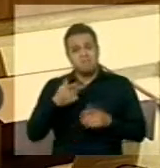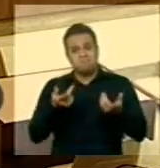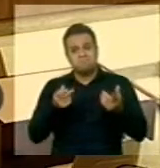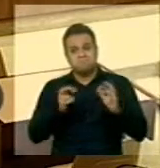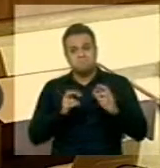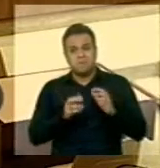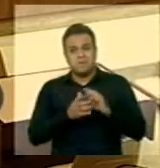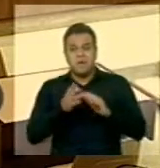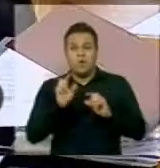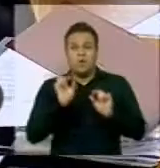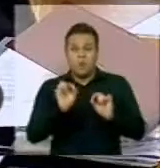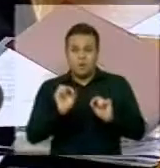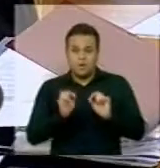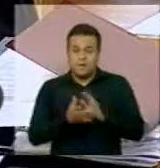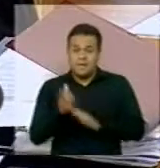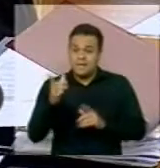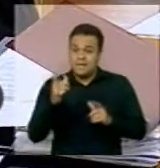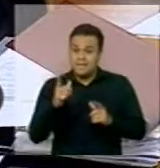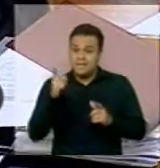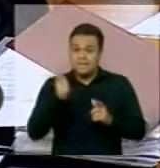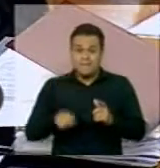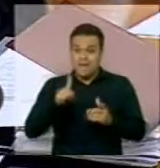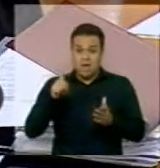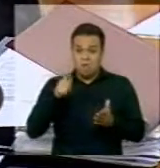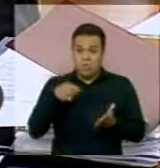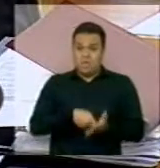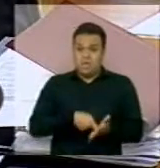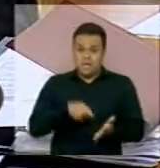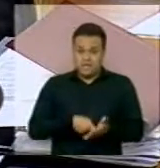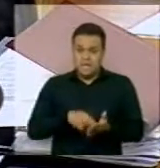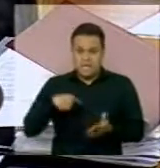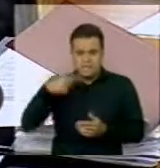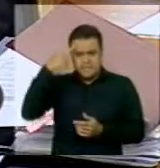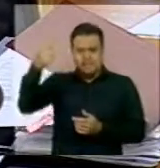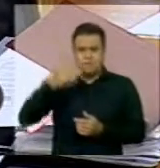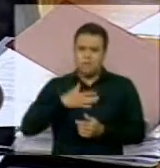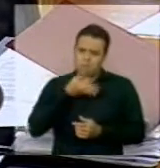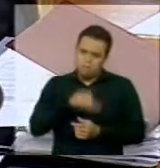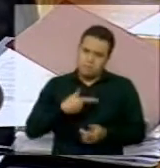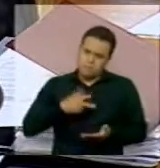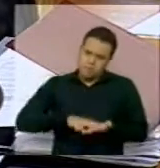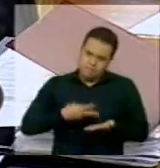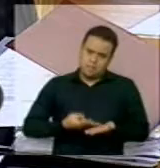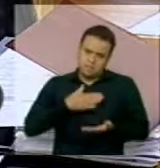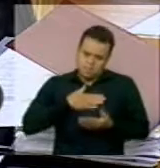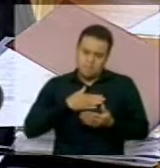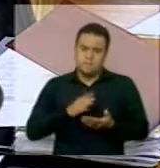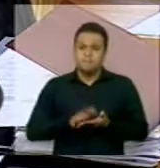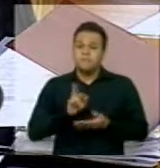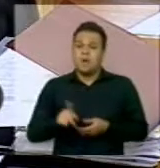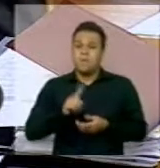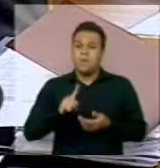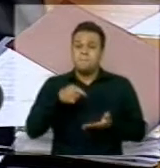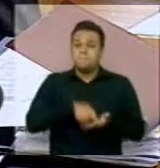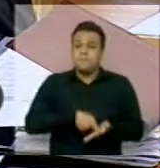que não se exija, e essa é a minha ideia, essa é a minha interpretação, é que não